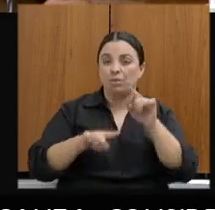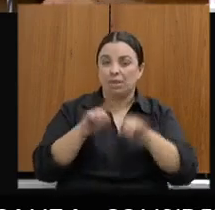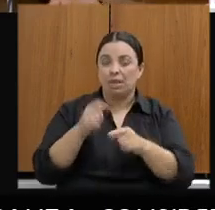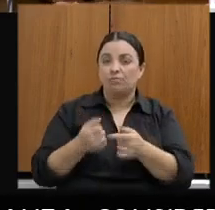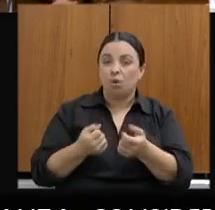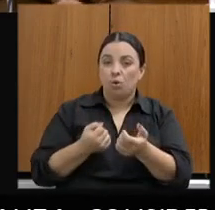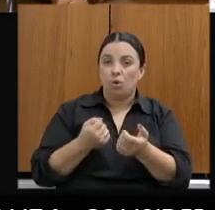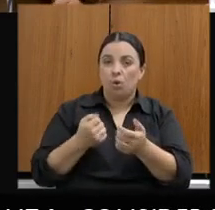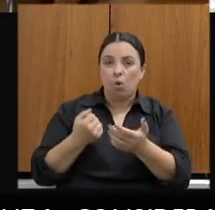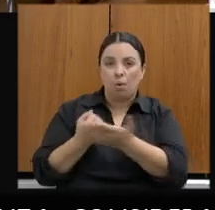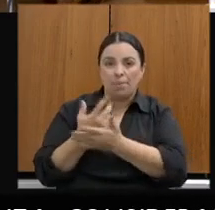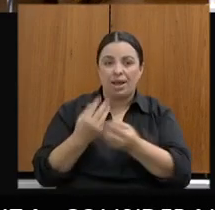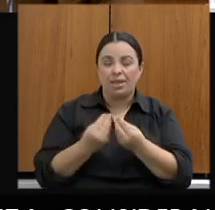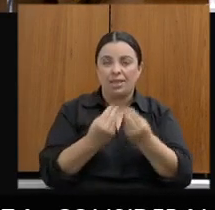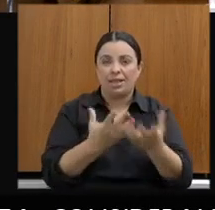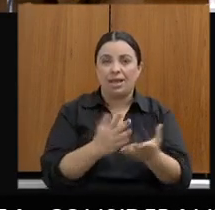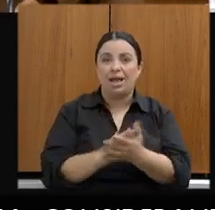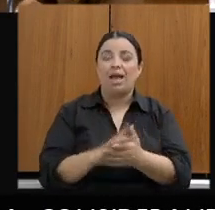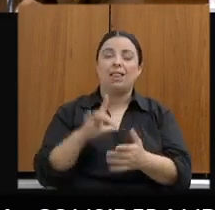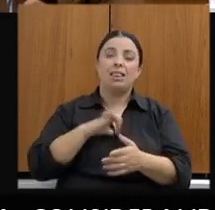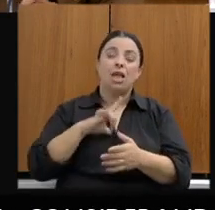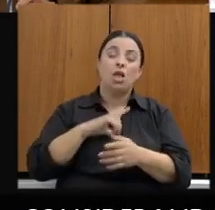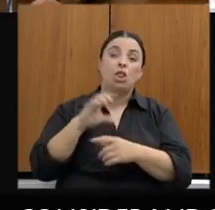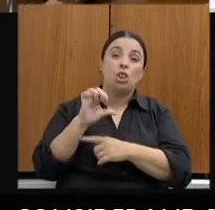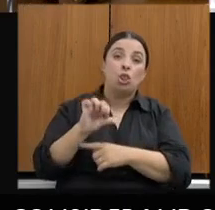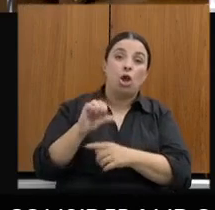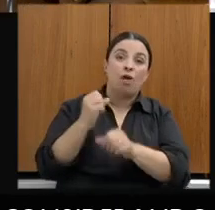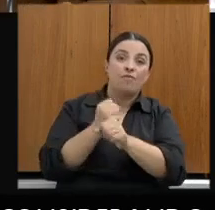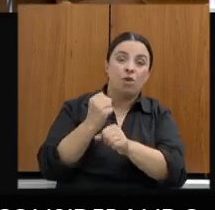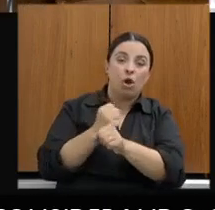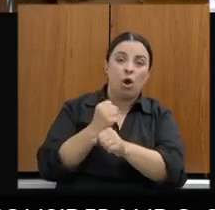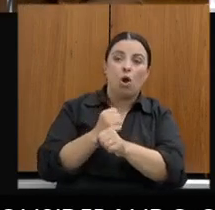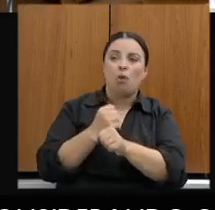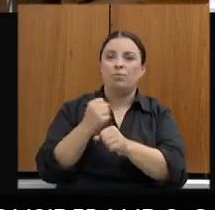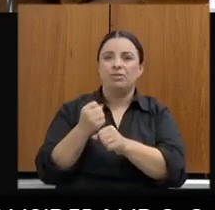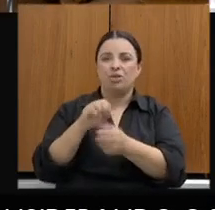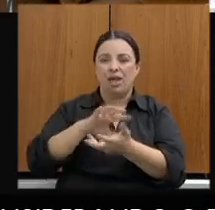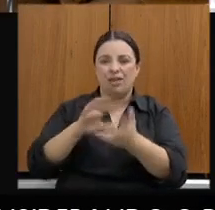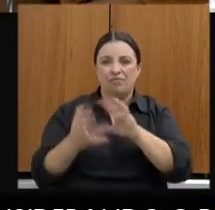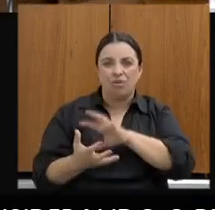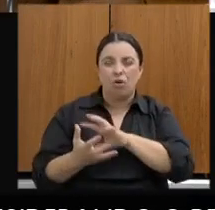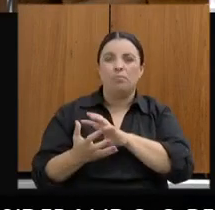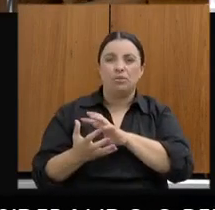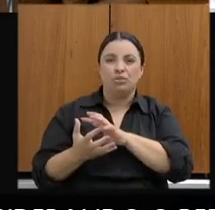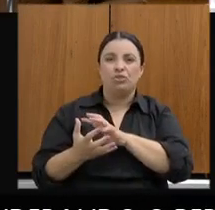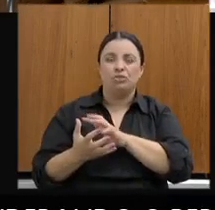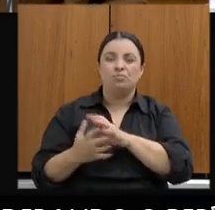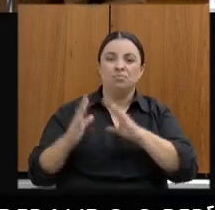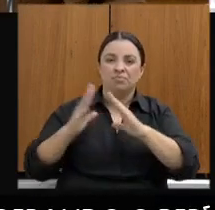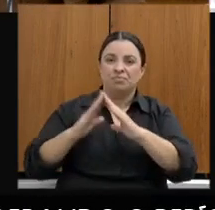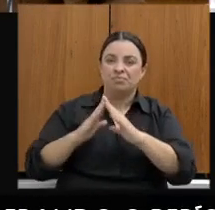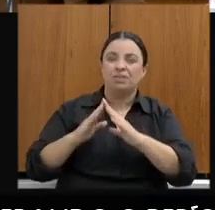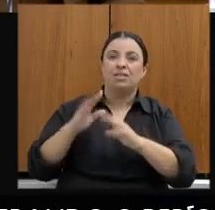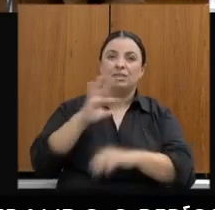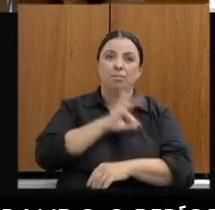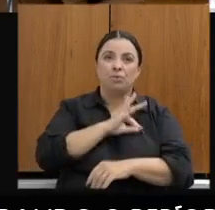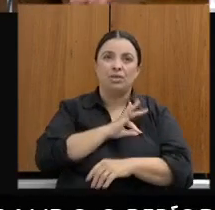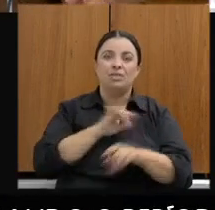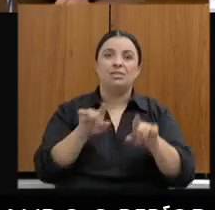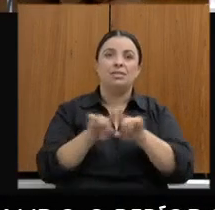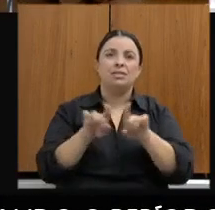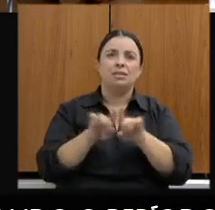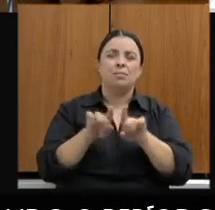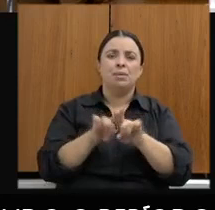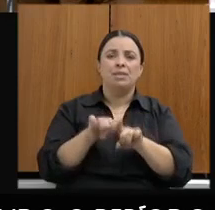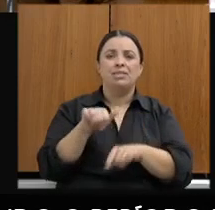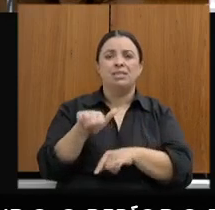o final do ano né então mais nove obras de construção e melhoria de quartéis e o senhor sabe se você tem nos ajudado mais 260 coletes que vem nos kits